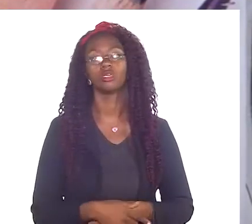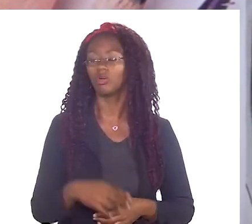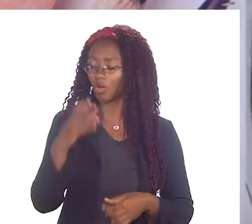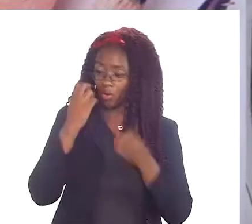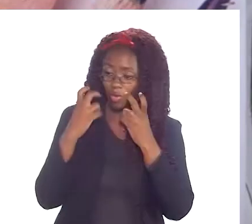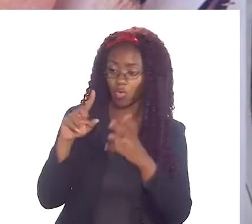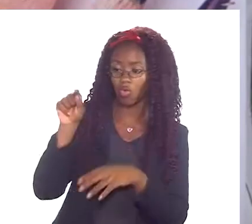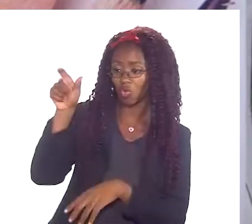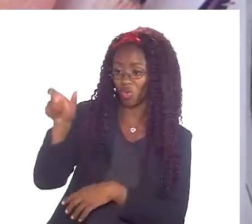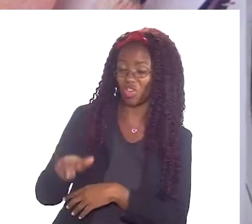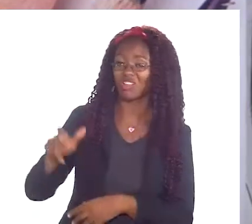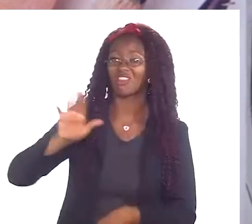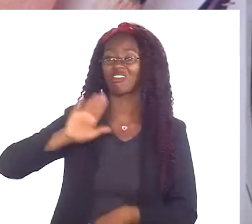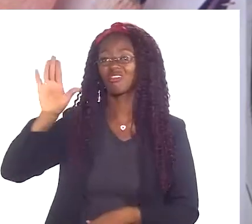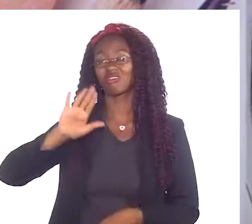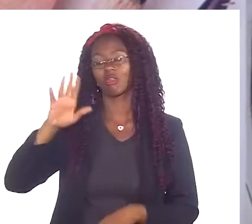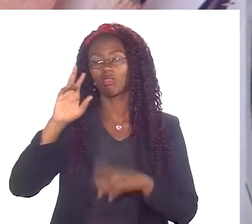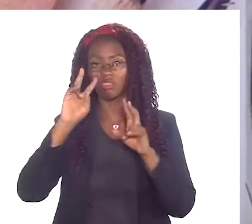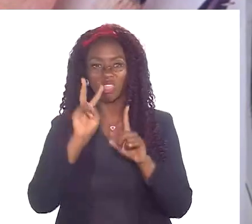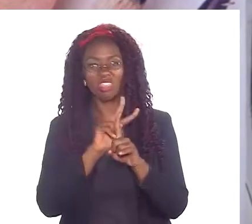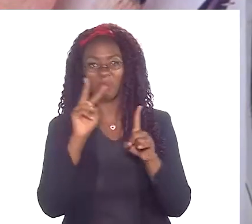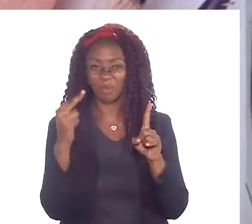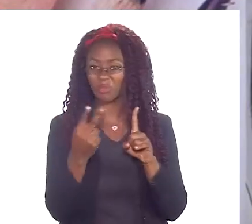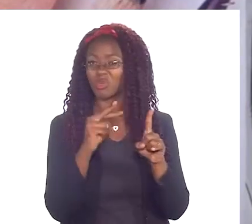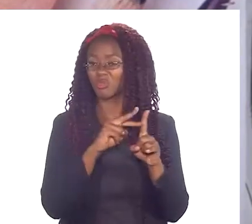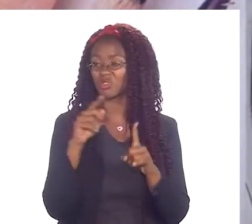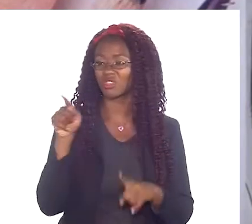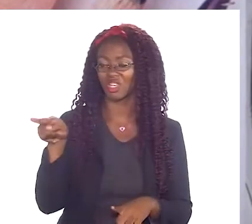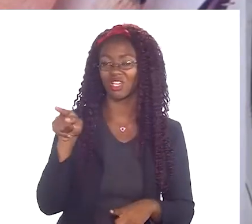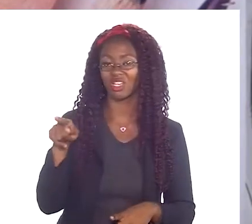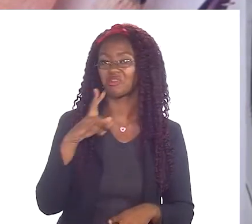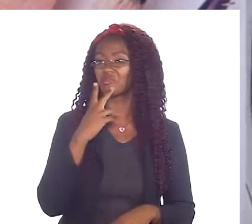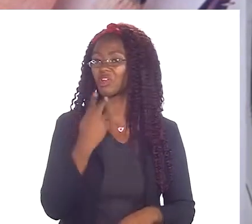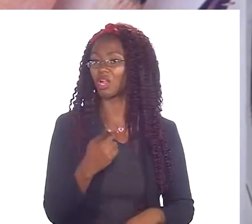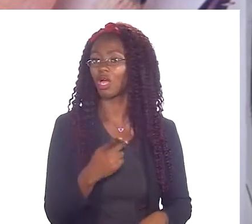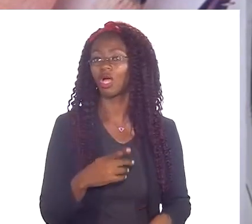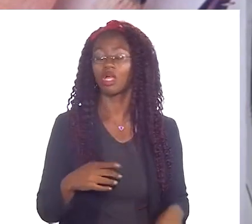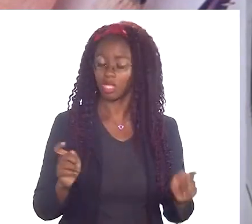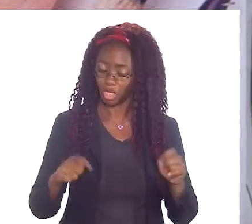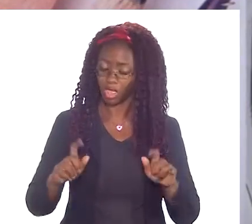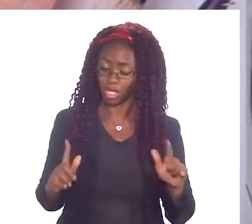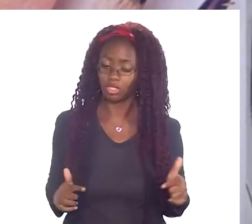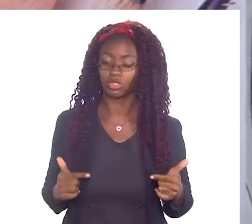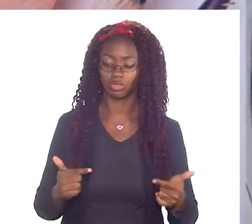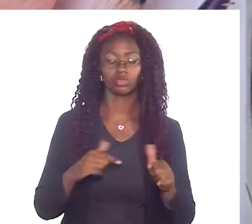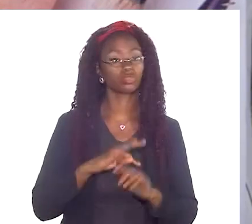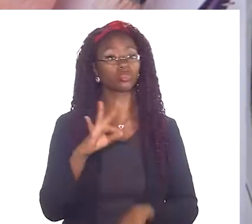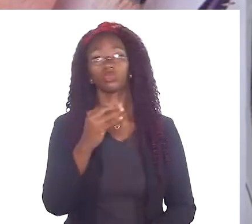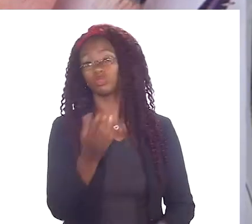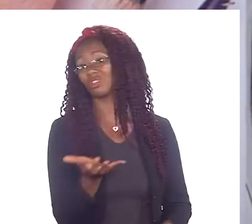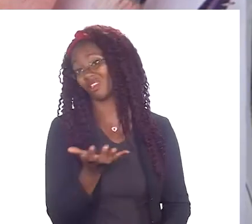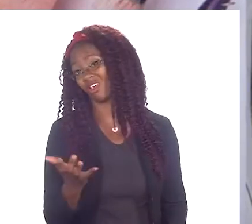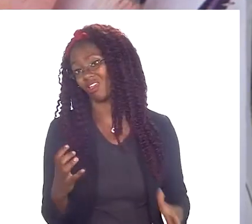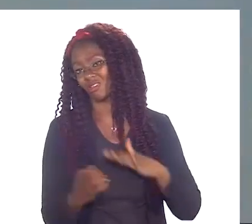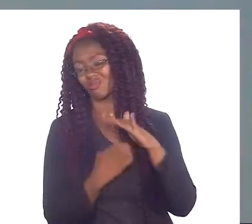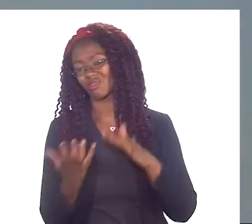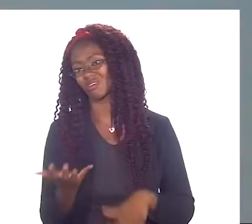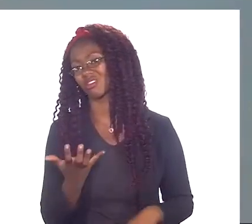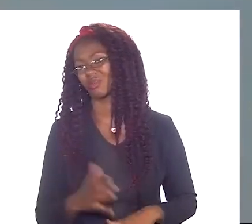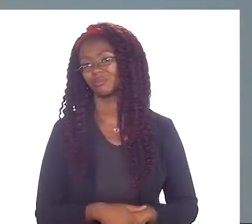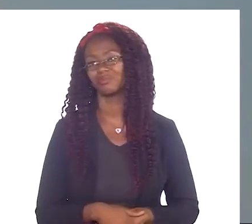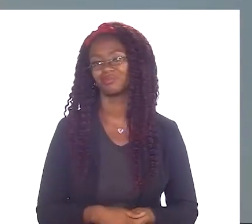está falando. Olhando esse candidato por esse ponto de vista que o Iglá disse, mostra que o cara é proativo, que é tudo que uma empresa quer.